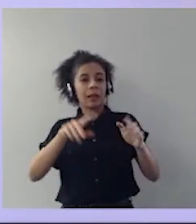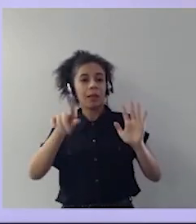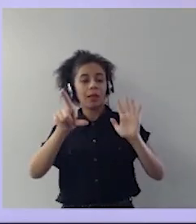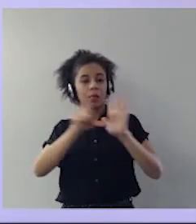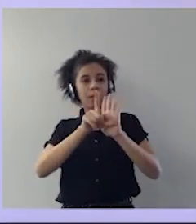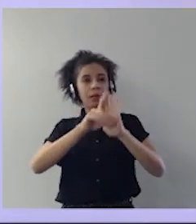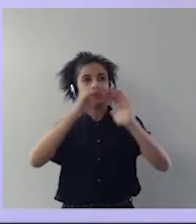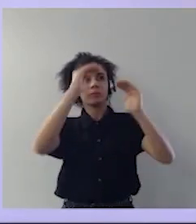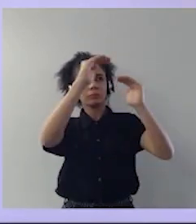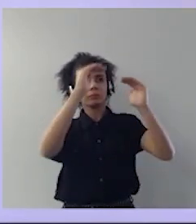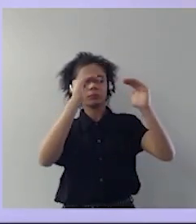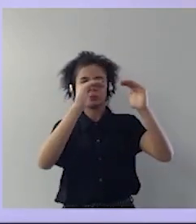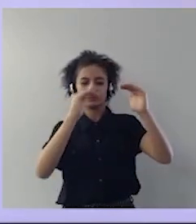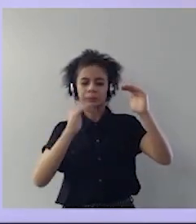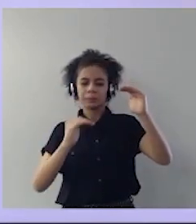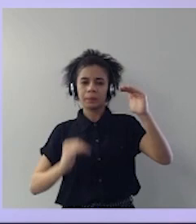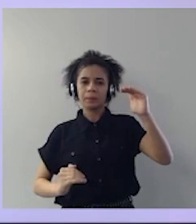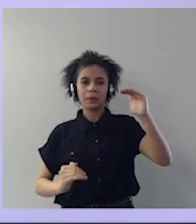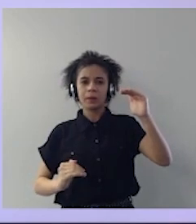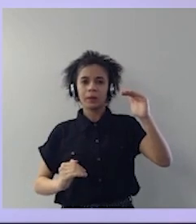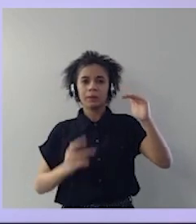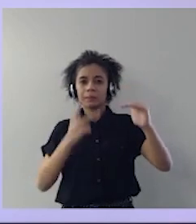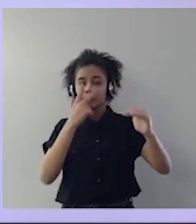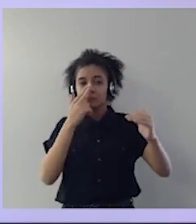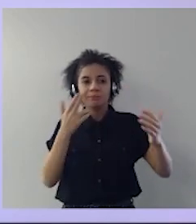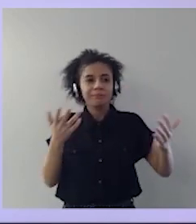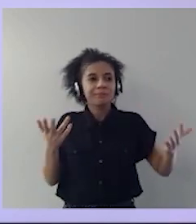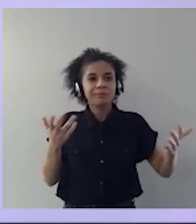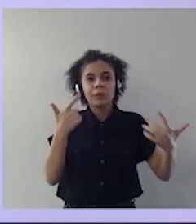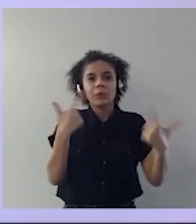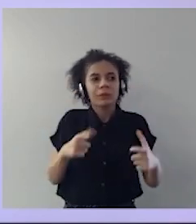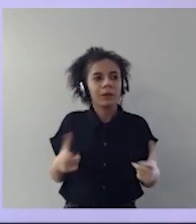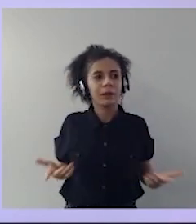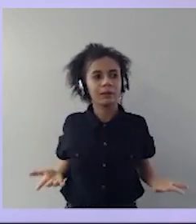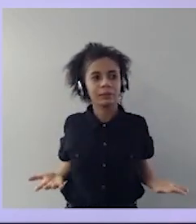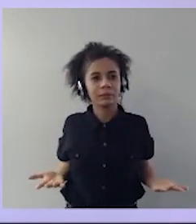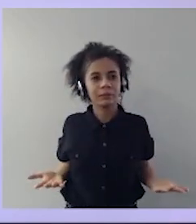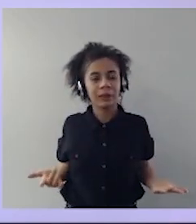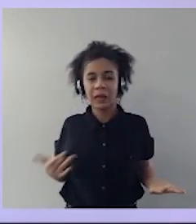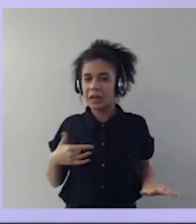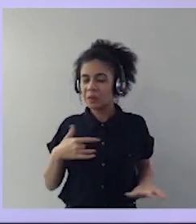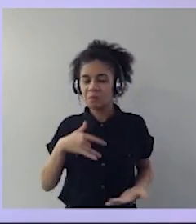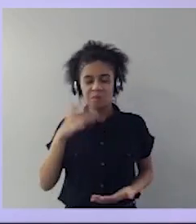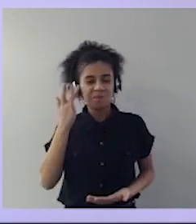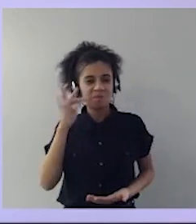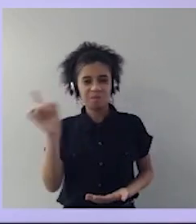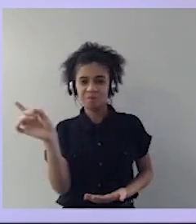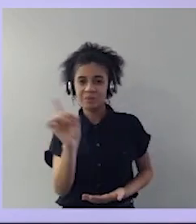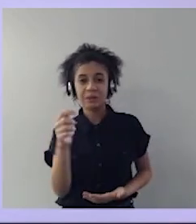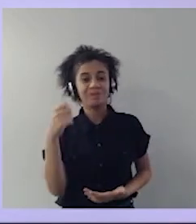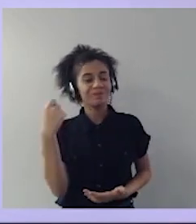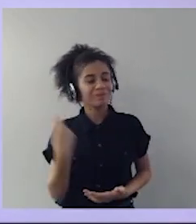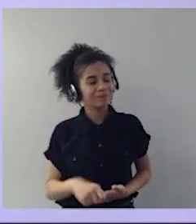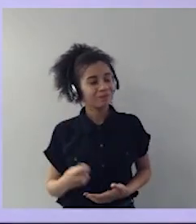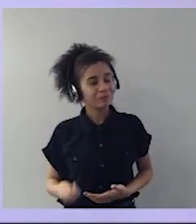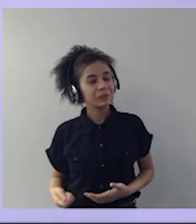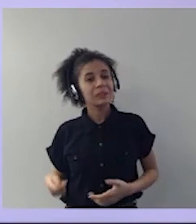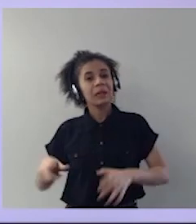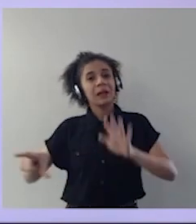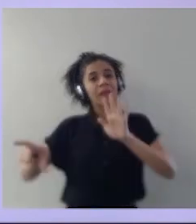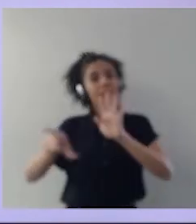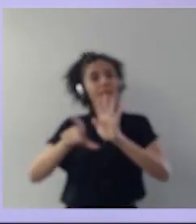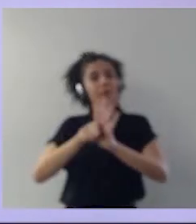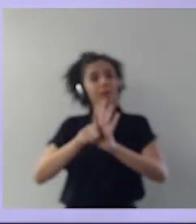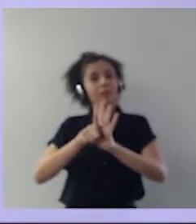normativa está oficialmente posta em xeque. Não tenho dúvidas de que é preciso adotar medidas